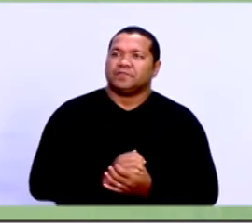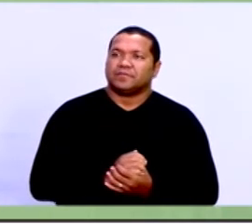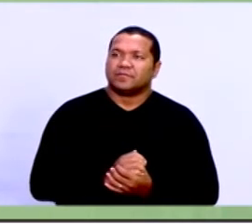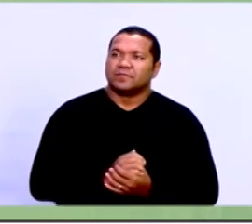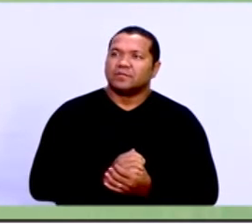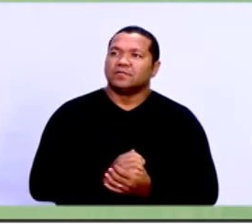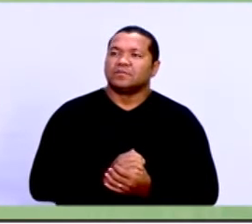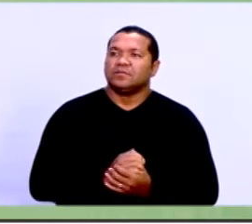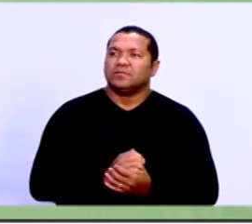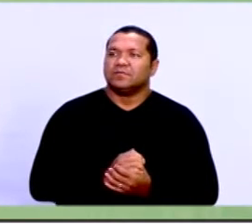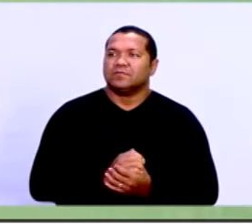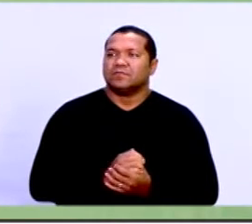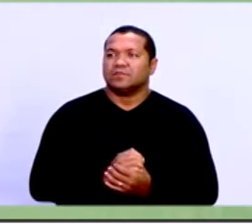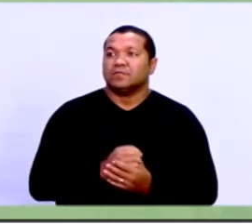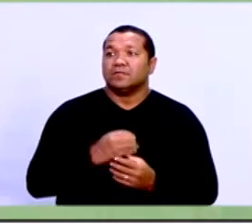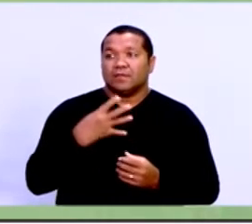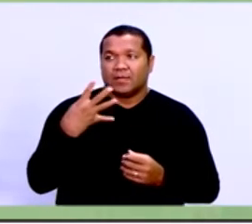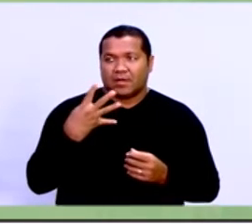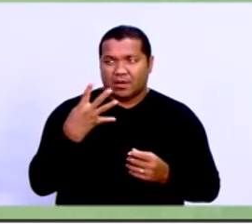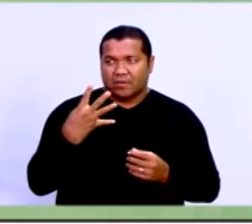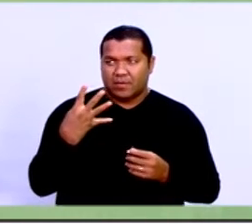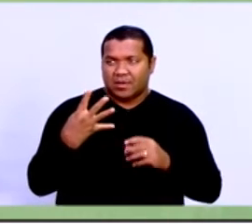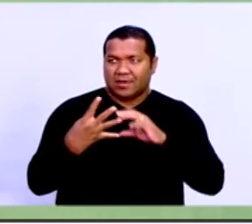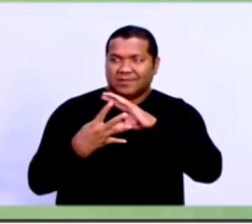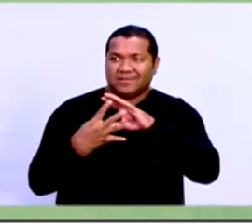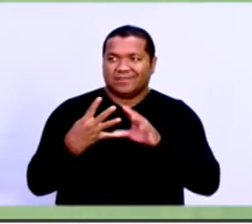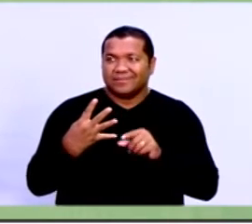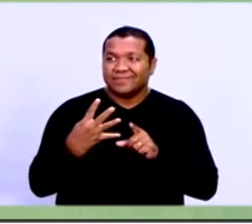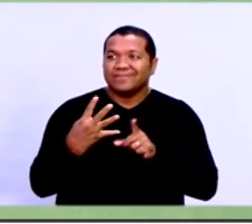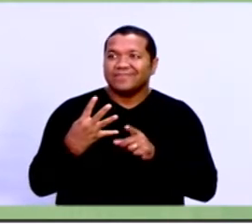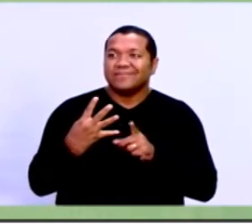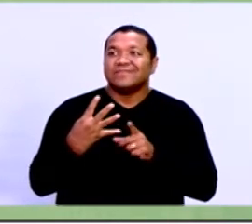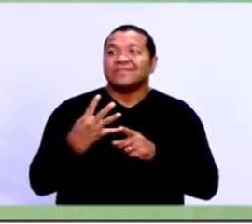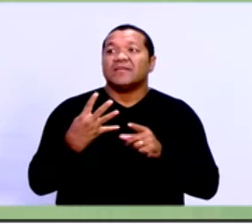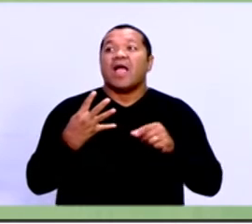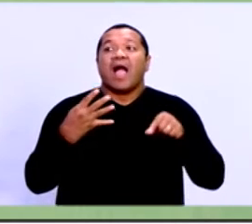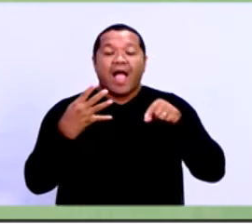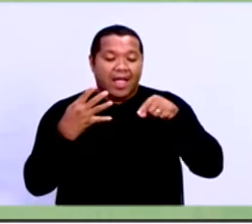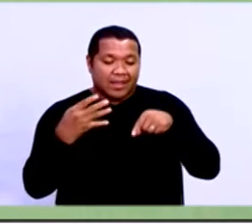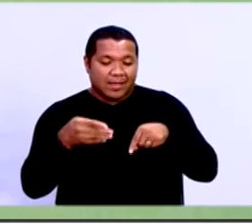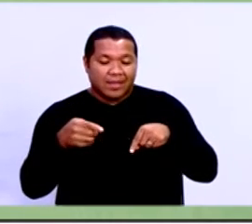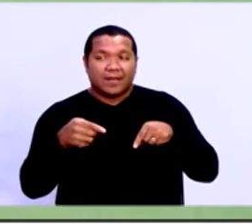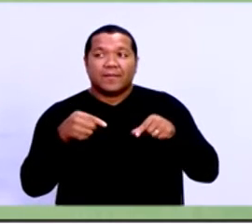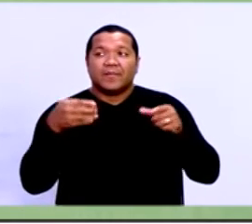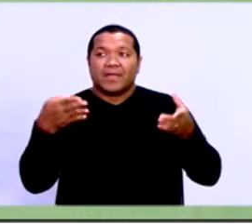fase é a fase de testes